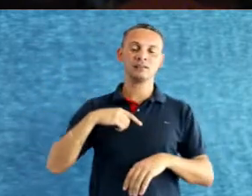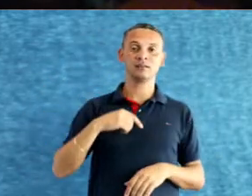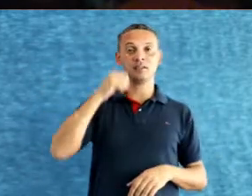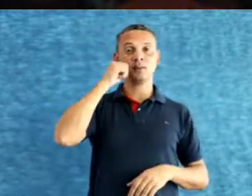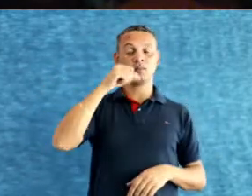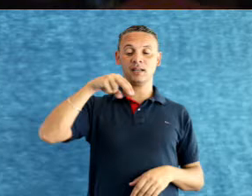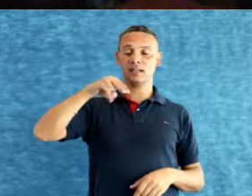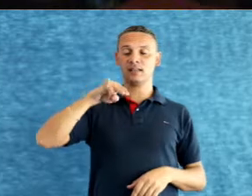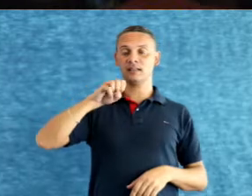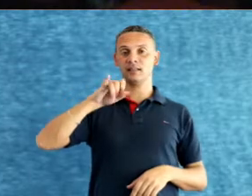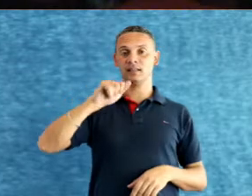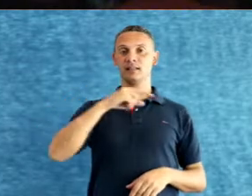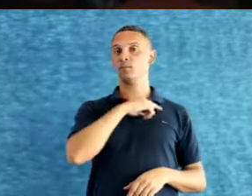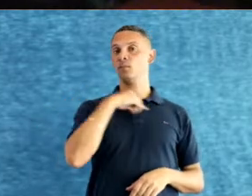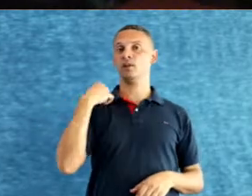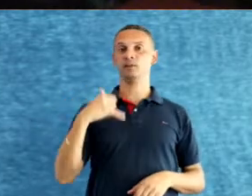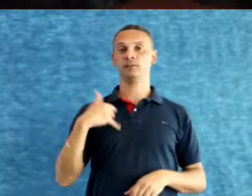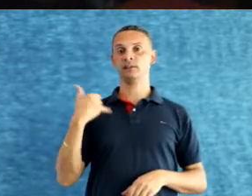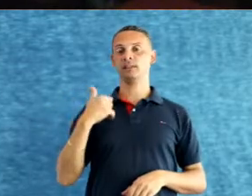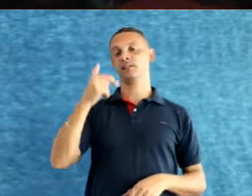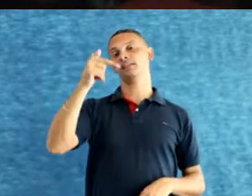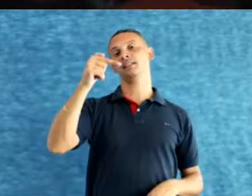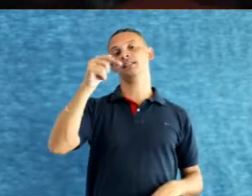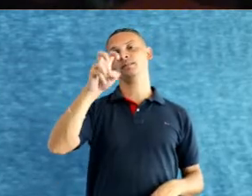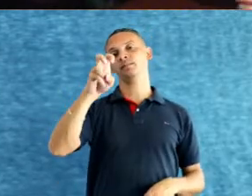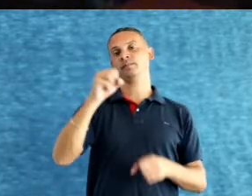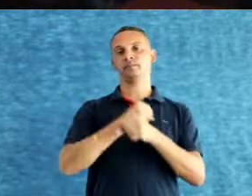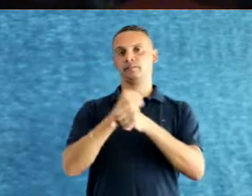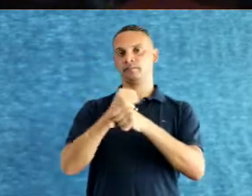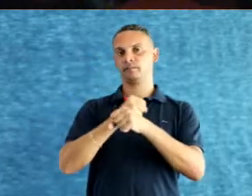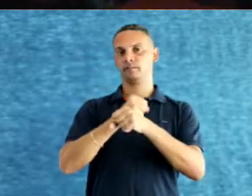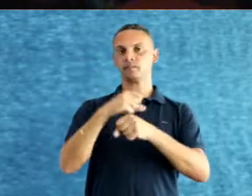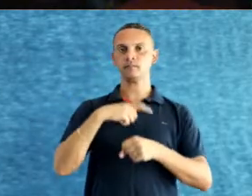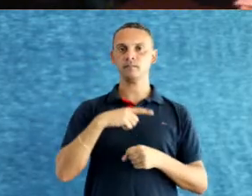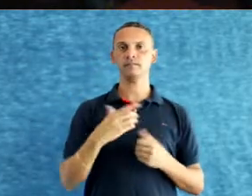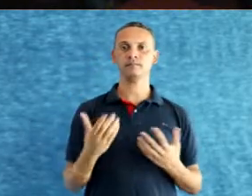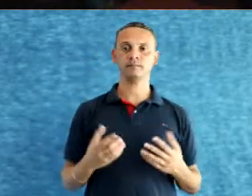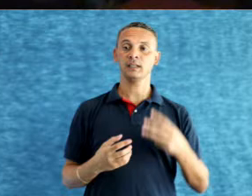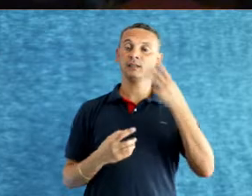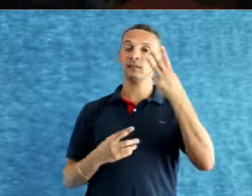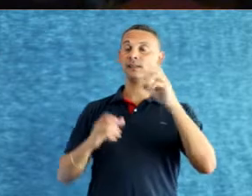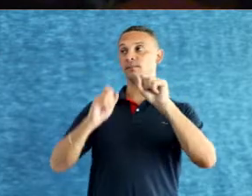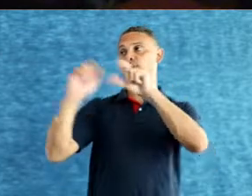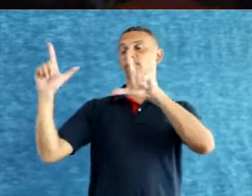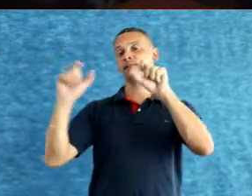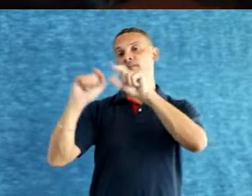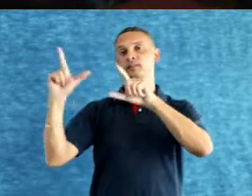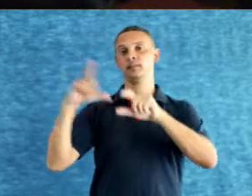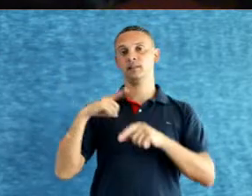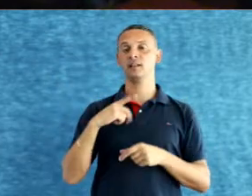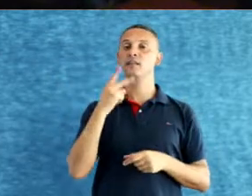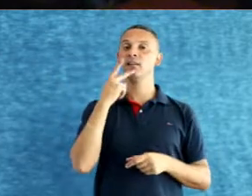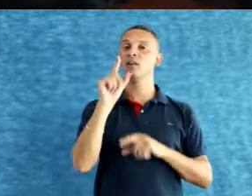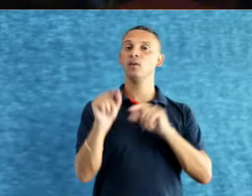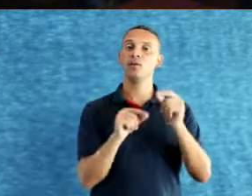colocada a foto da Isabel Gondim, outra escritora, mais nova que Nísia e tudo mais, bem mais nova, assim,